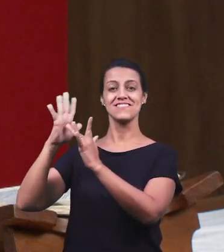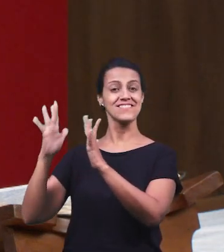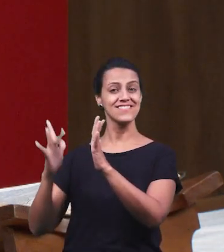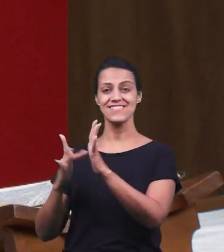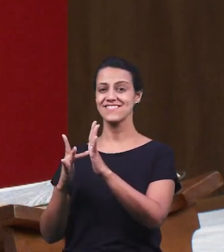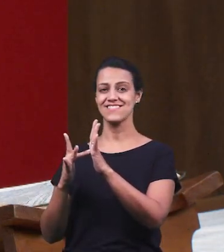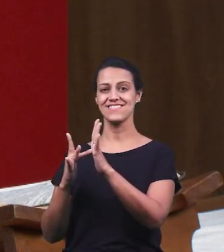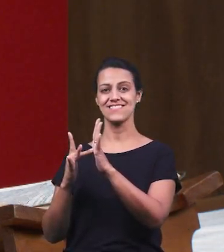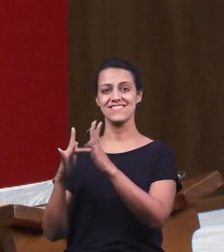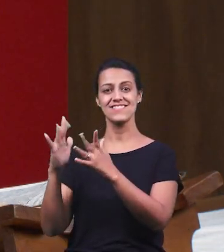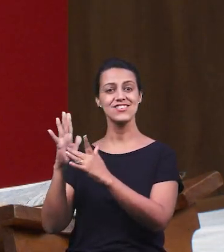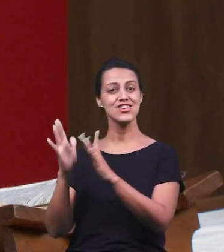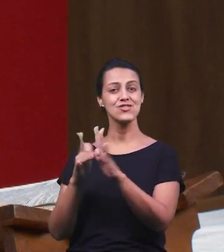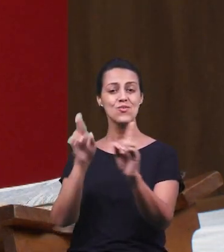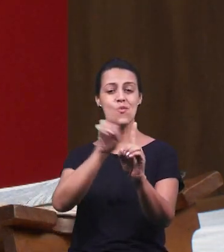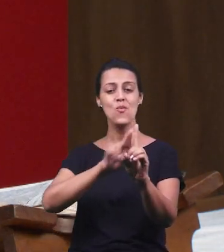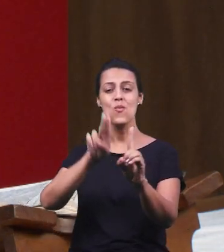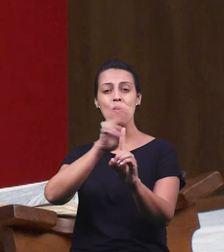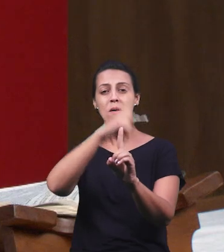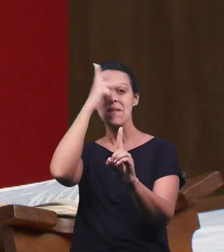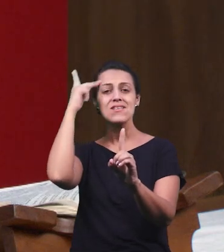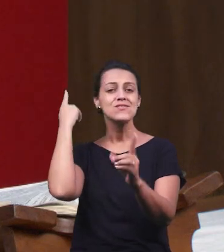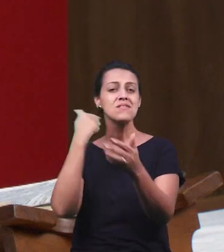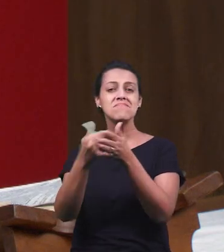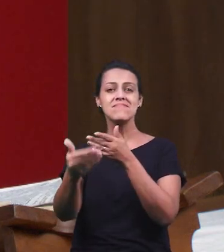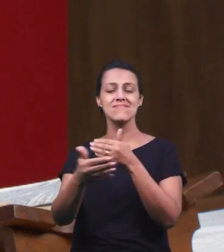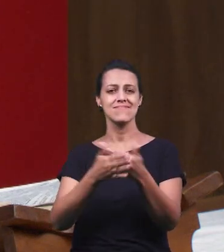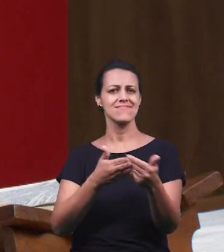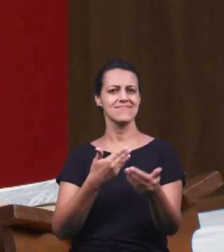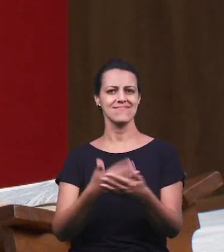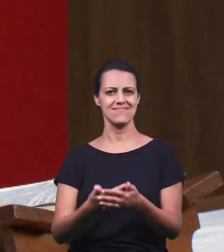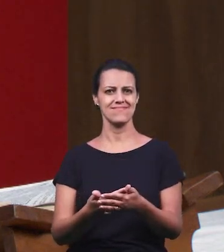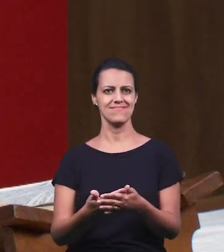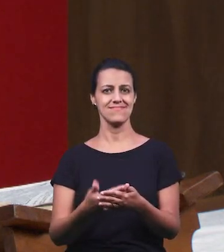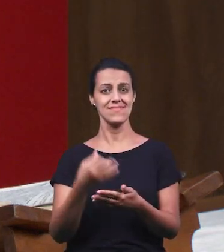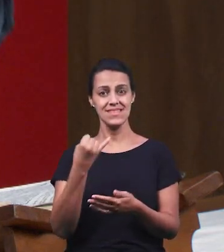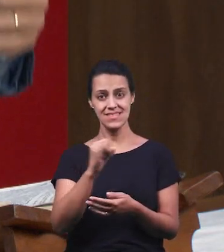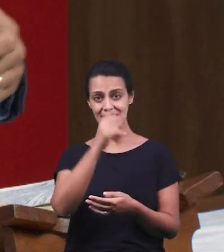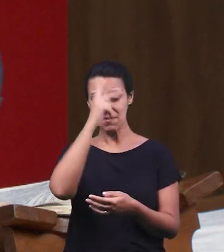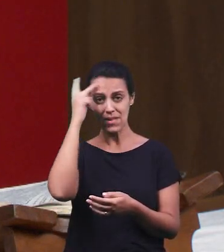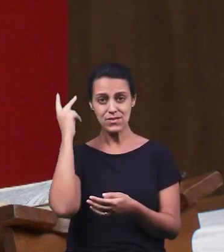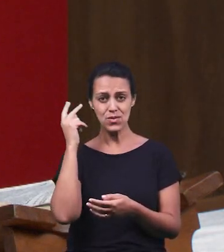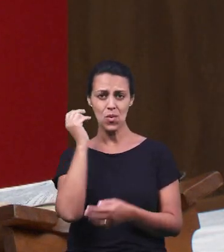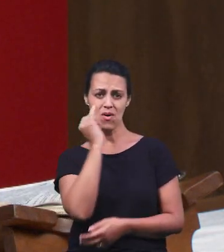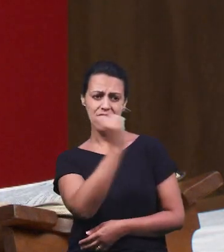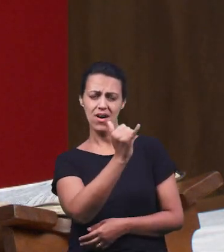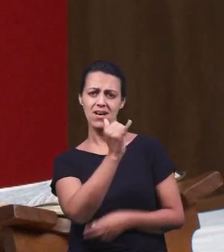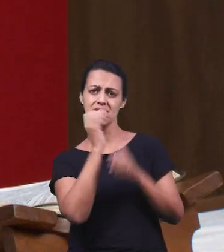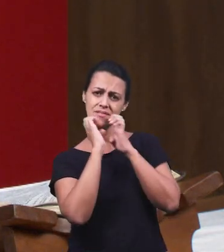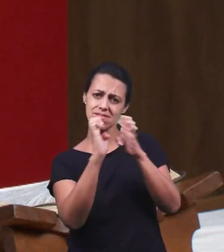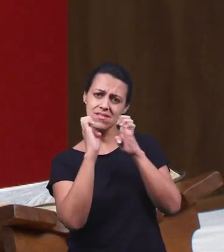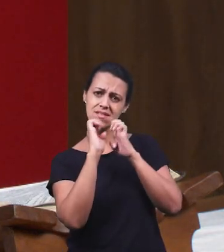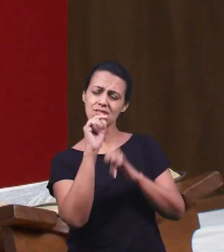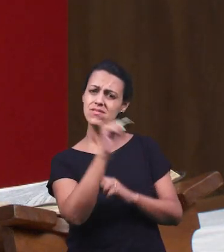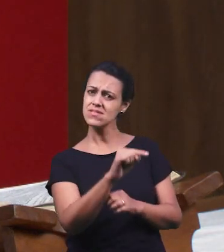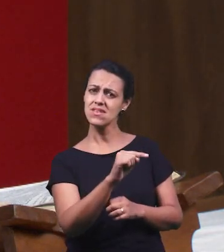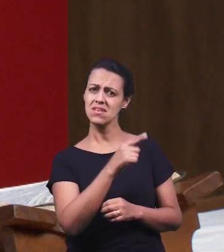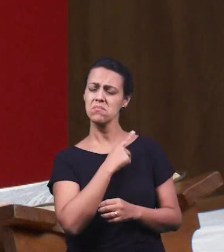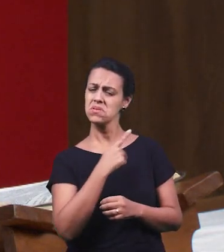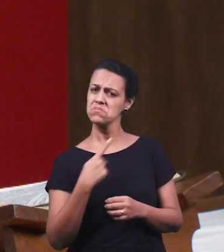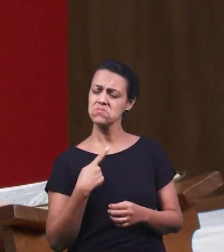quer. Se alguém está levando a palavra de Deus para você, um pastor, um diácono, são pobres